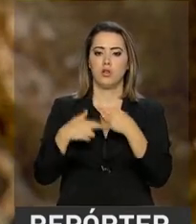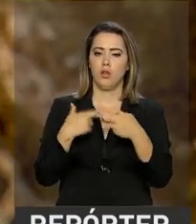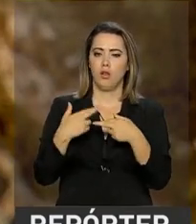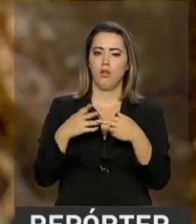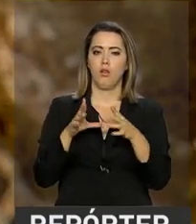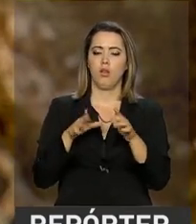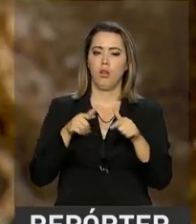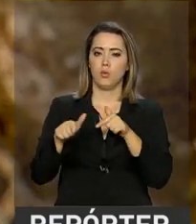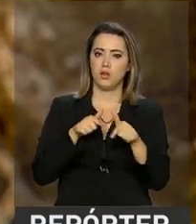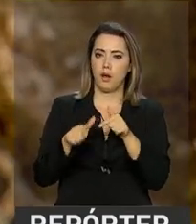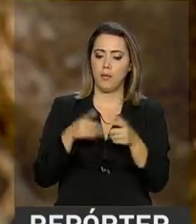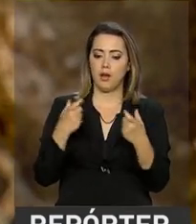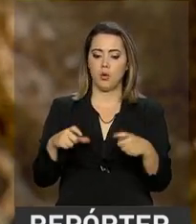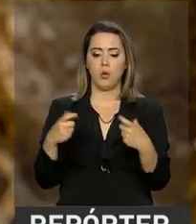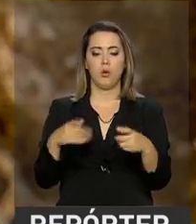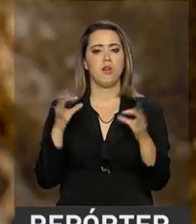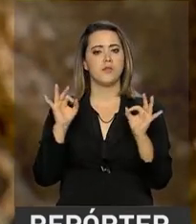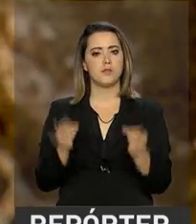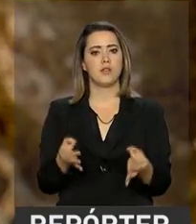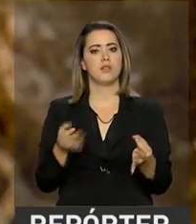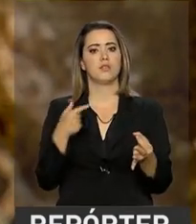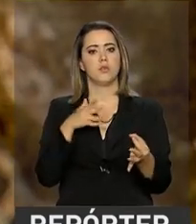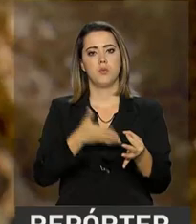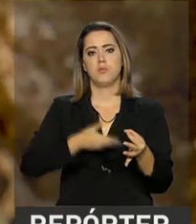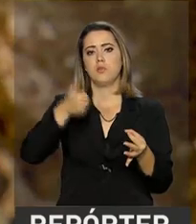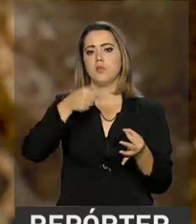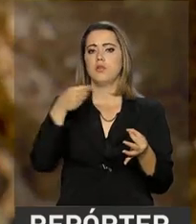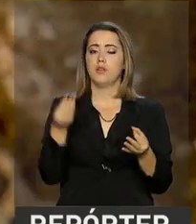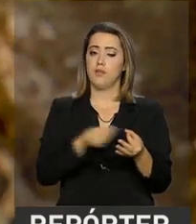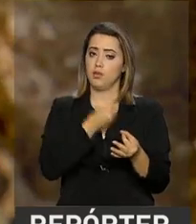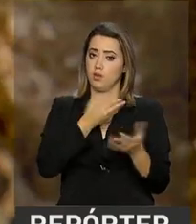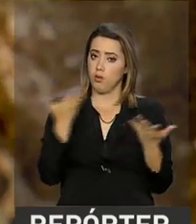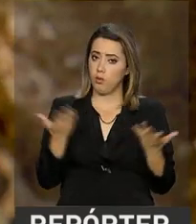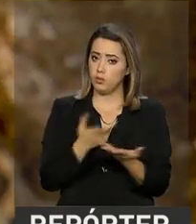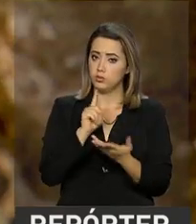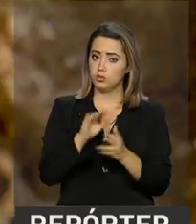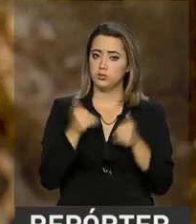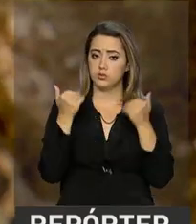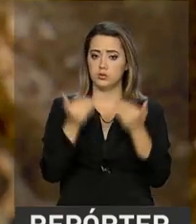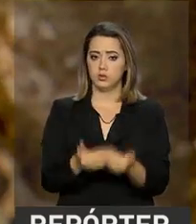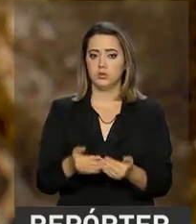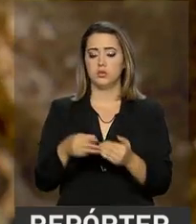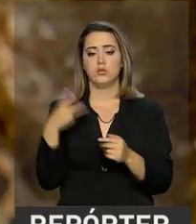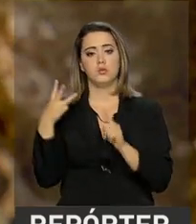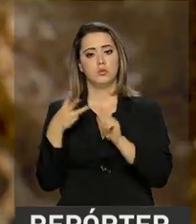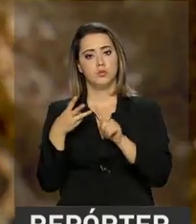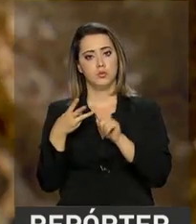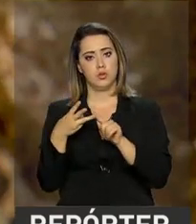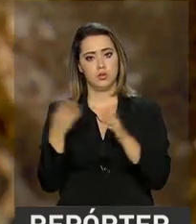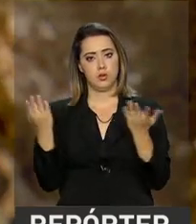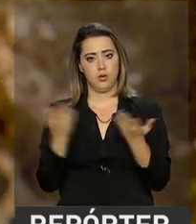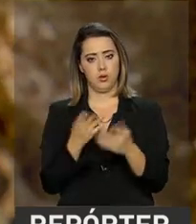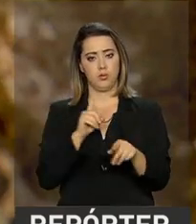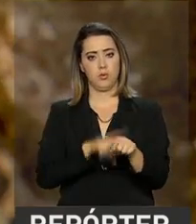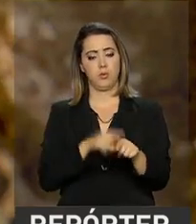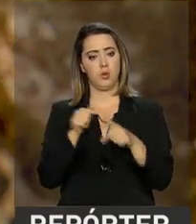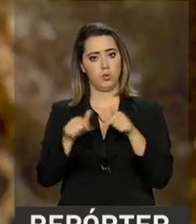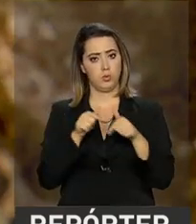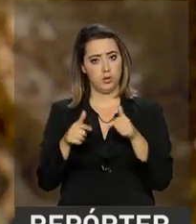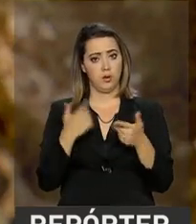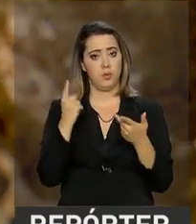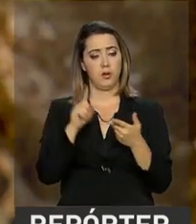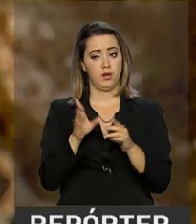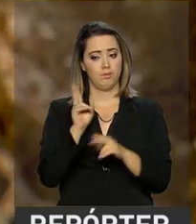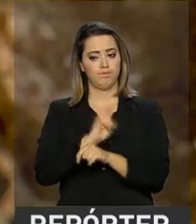eles terem um local de trabalho digno que para superar o que eles têm hoje E aí é diante disso que a gente tá na a terceira etapa da execução que é o